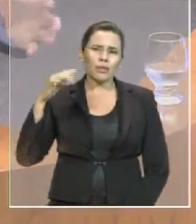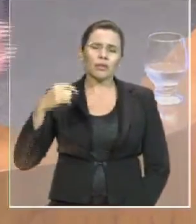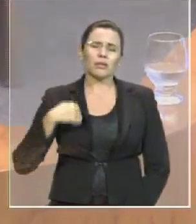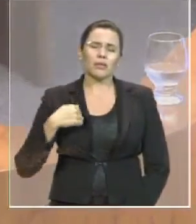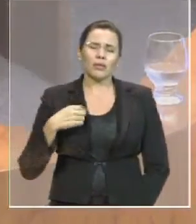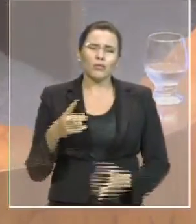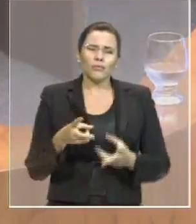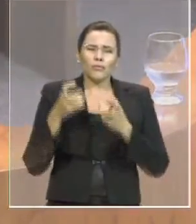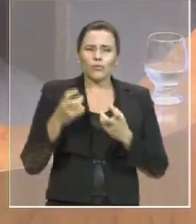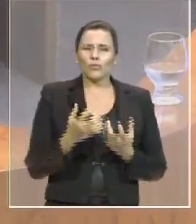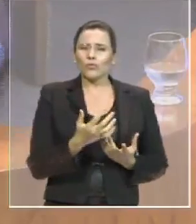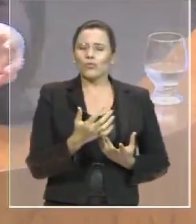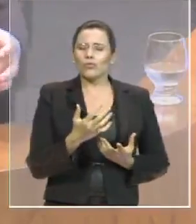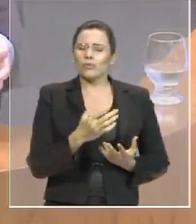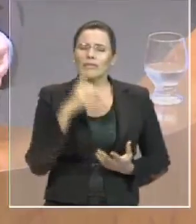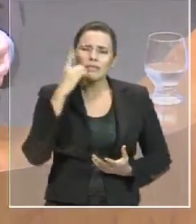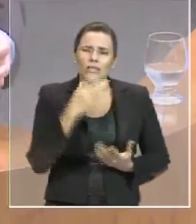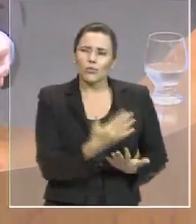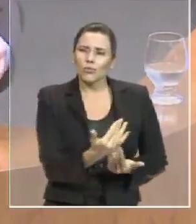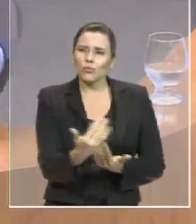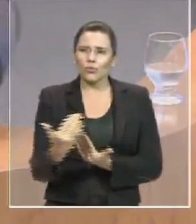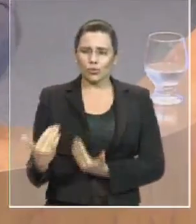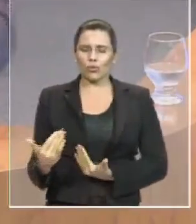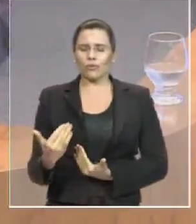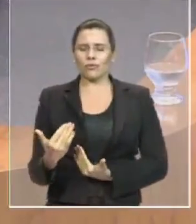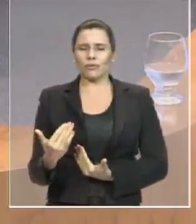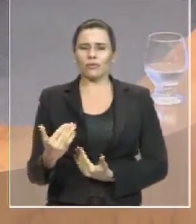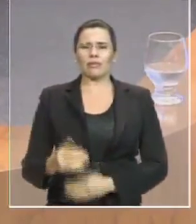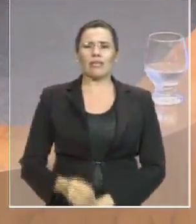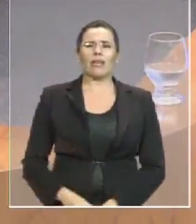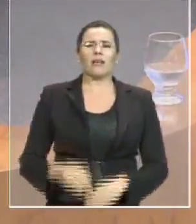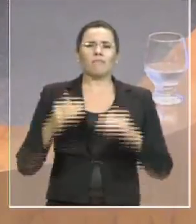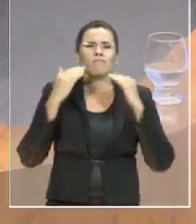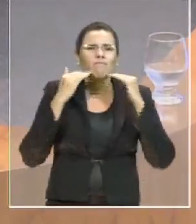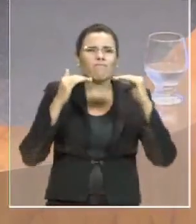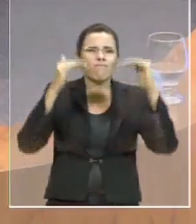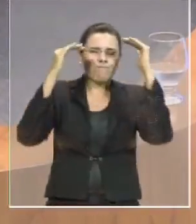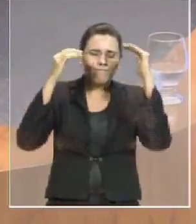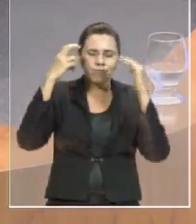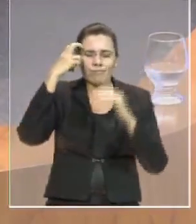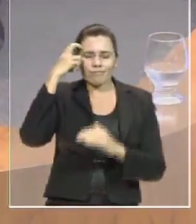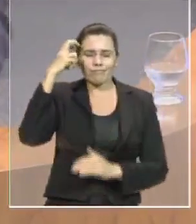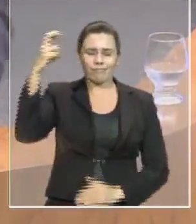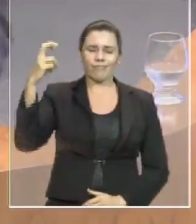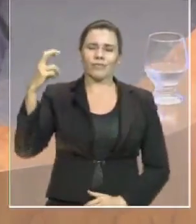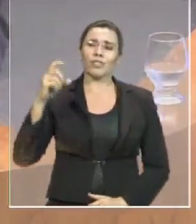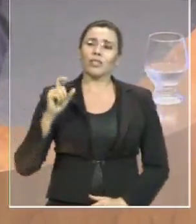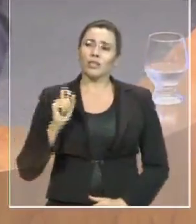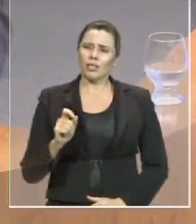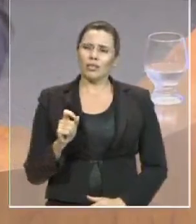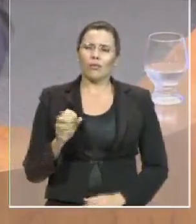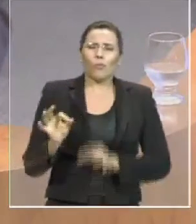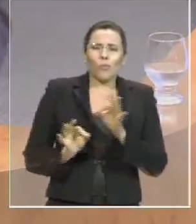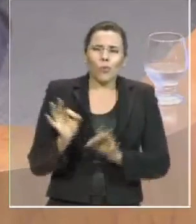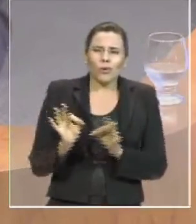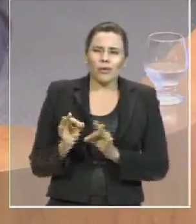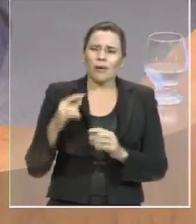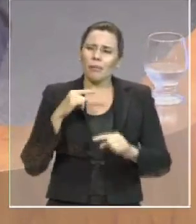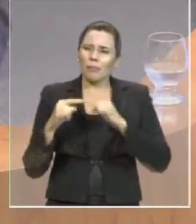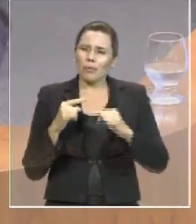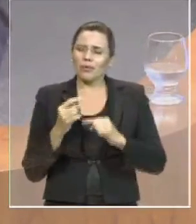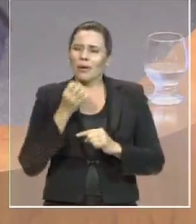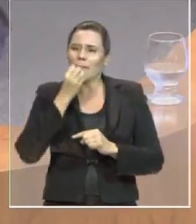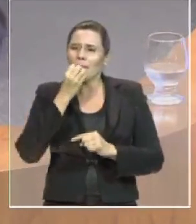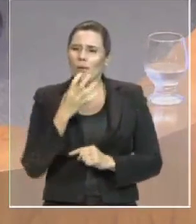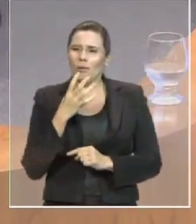deputados e que essa casa tem brilhantes, pudesse dar um outro tom para a política do Maranhão. Mas nós vemos dia